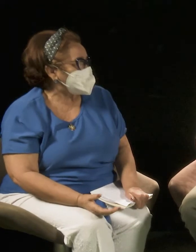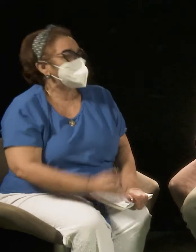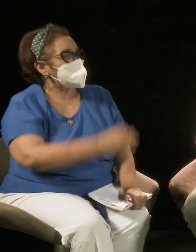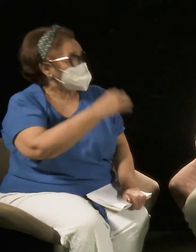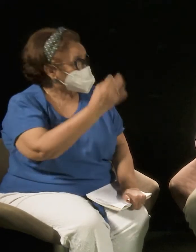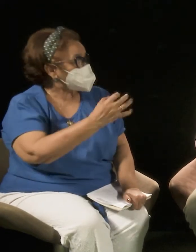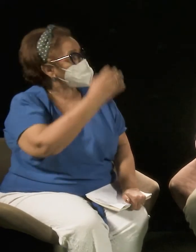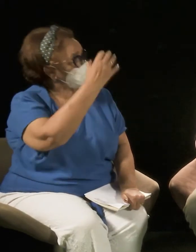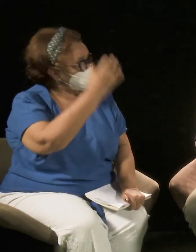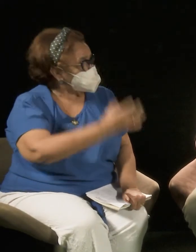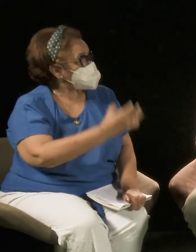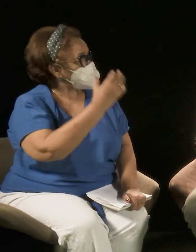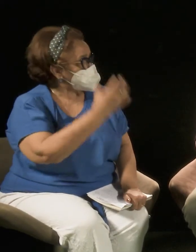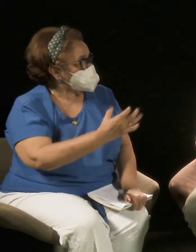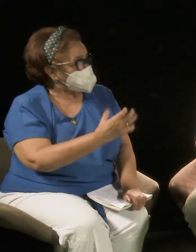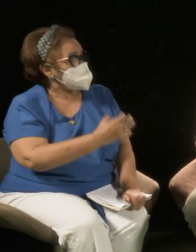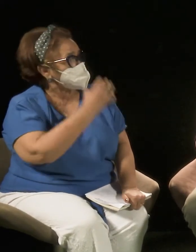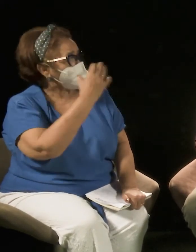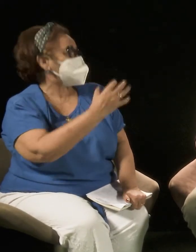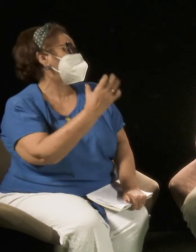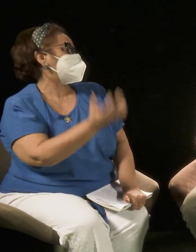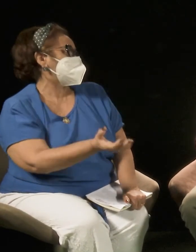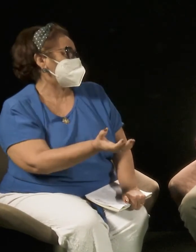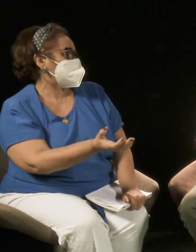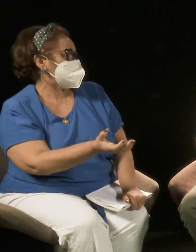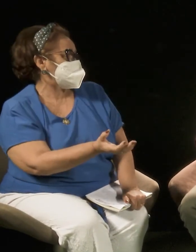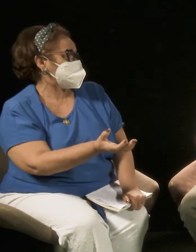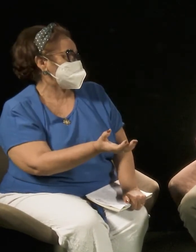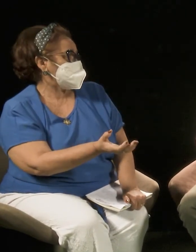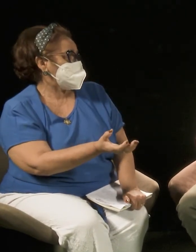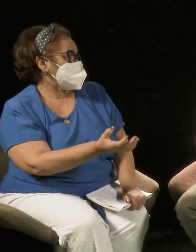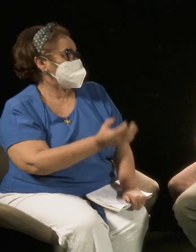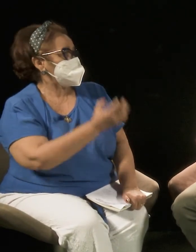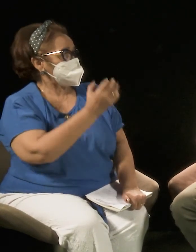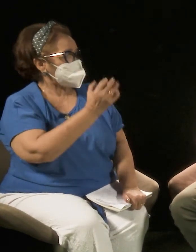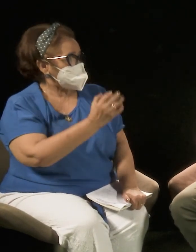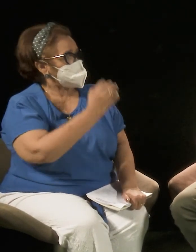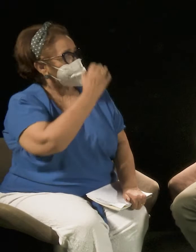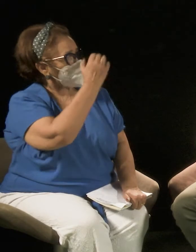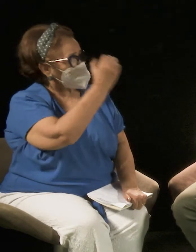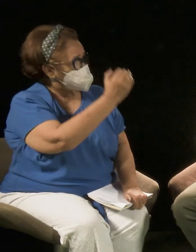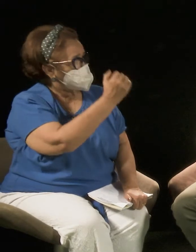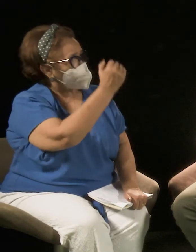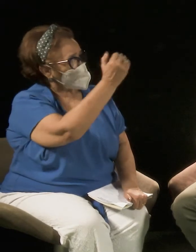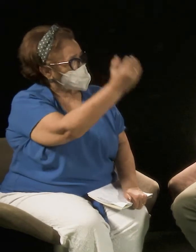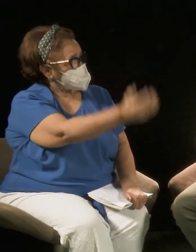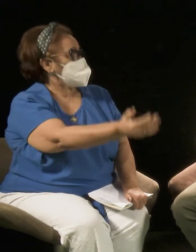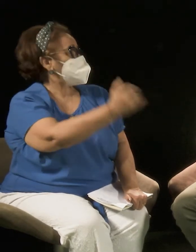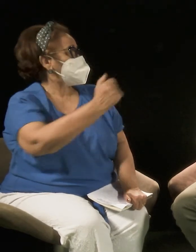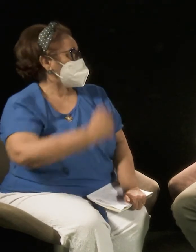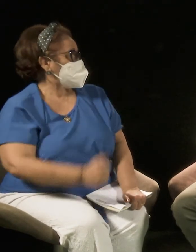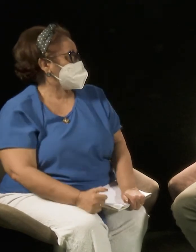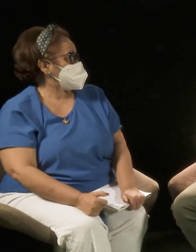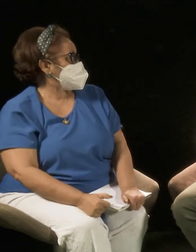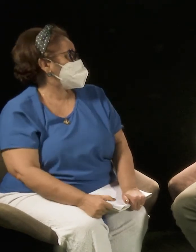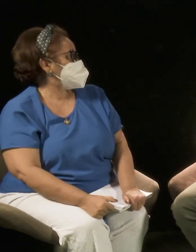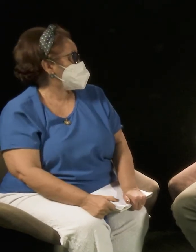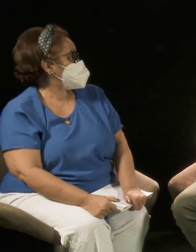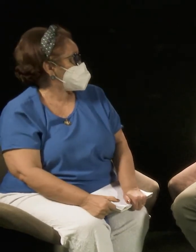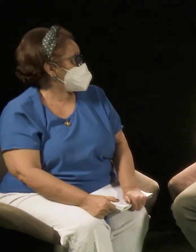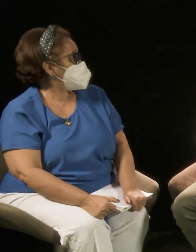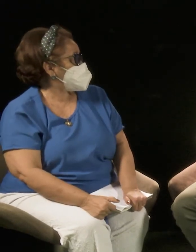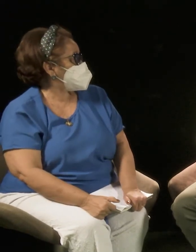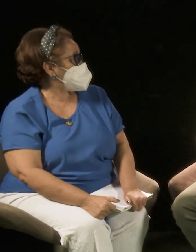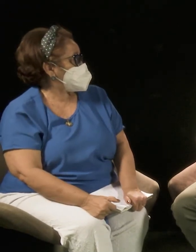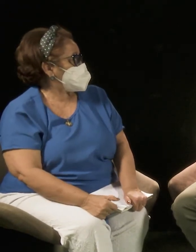conhecimento. Então, vocês precisam conhecer quais são as singularidades da criança, para justamente poder atuar frente